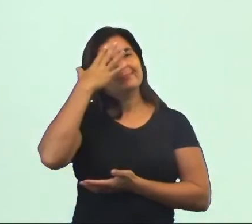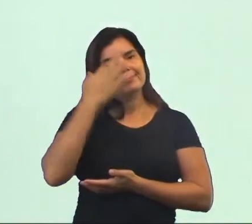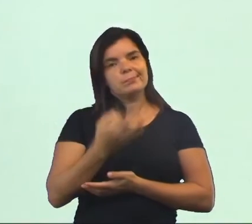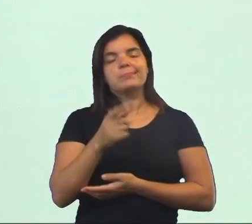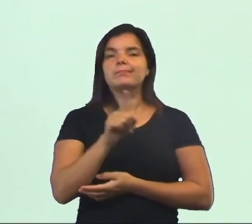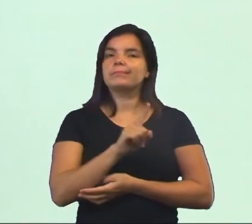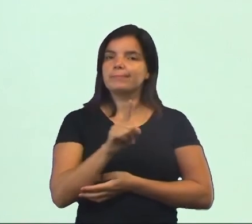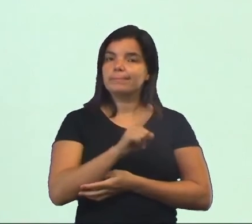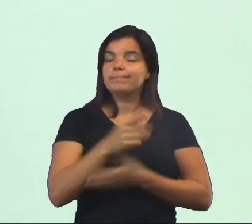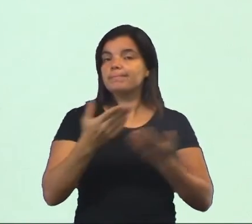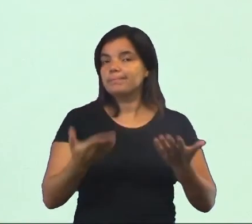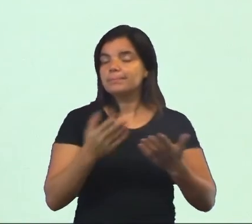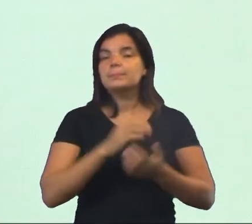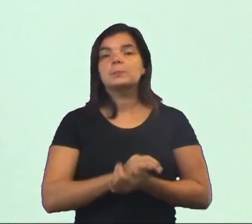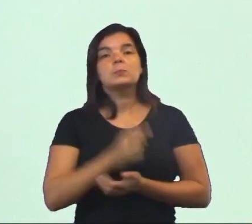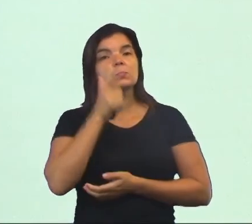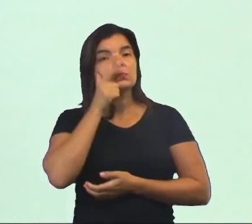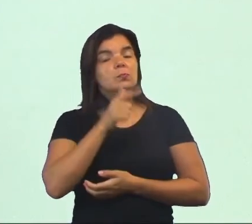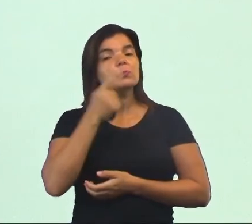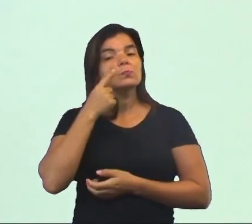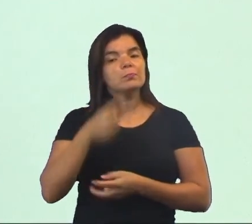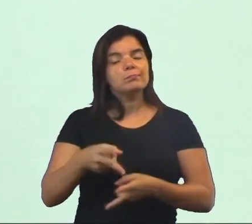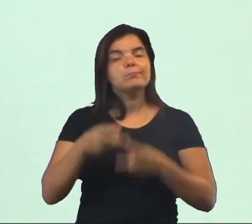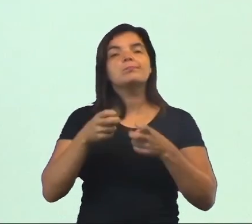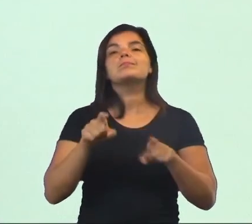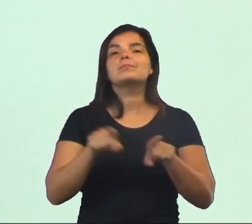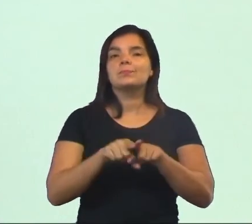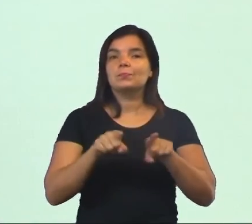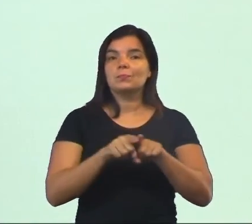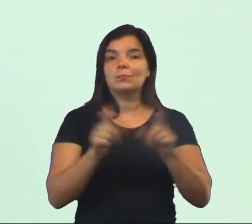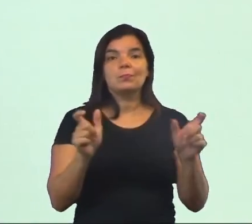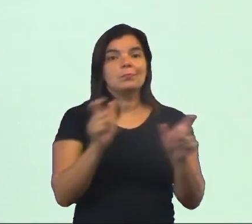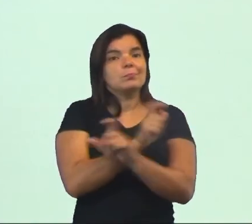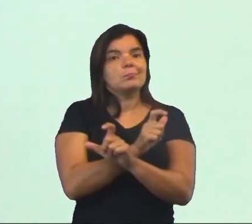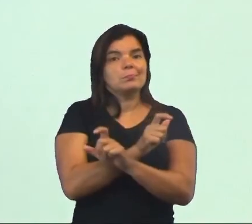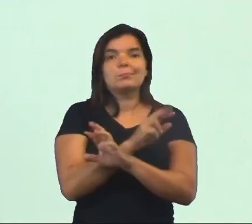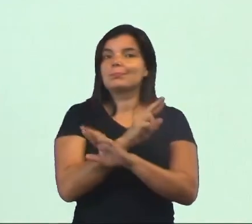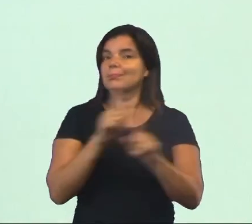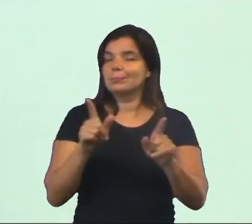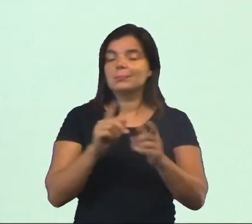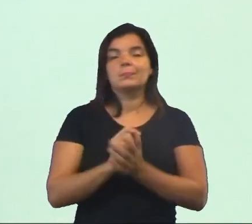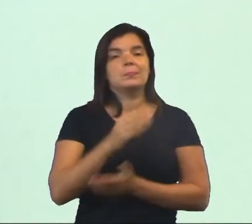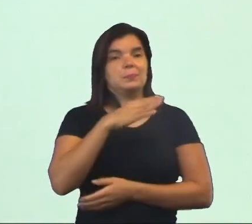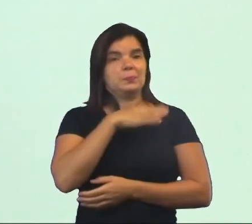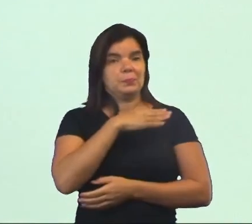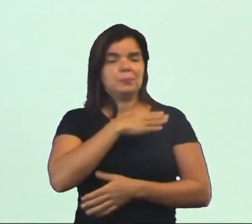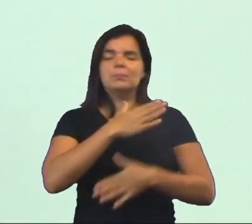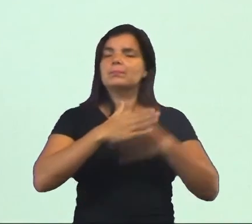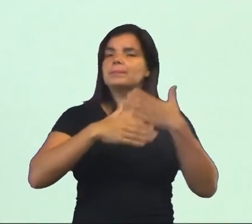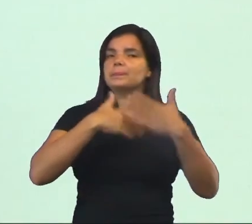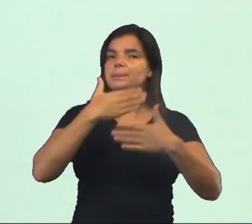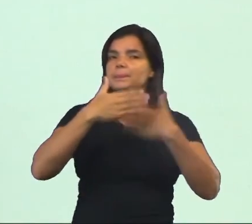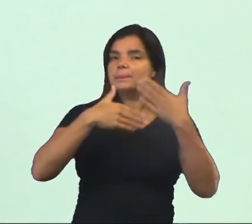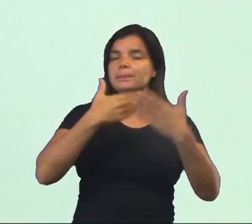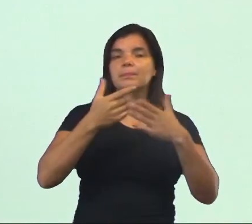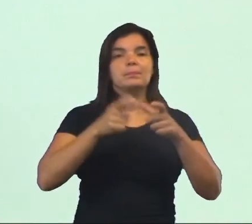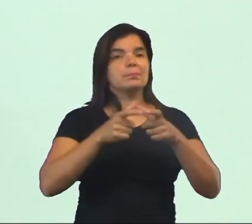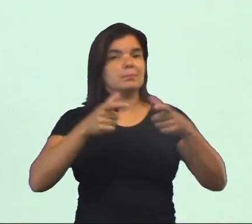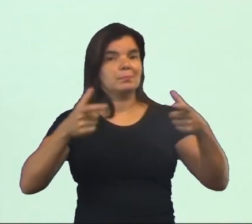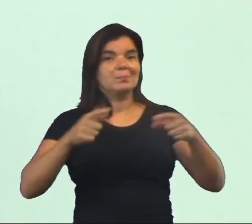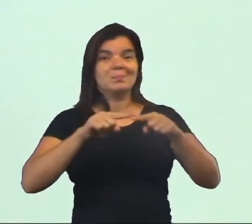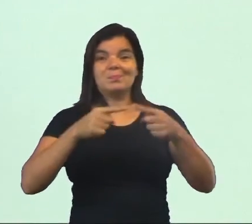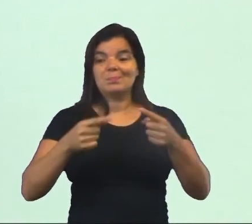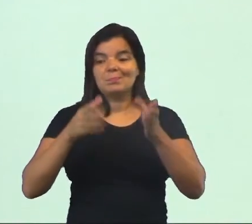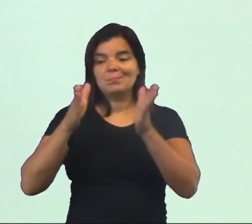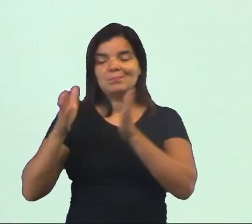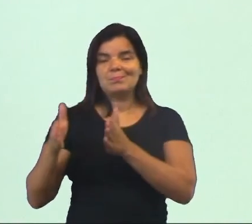que não, não é mesmo? Nós conseguimos visualizar ali o oposto um do outro. Uma cidade bem desenvolvida, ampla, mas